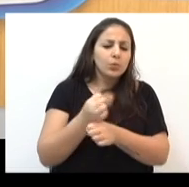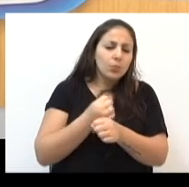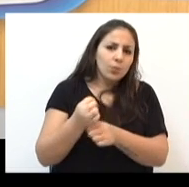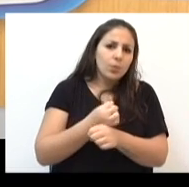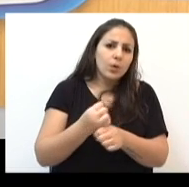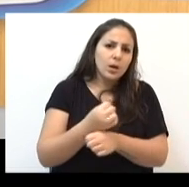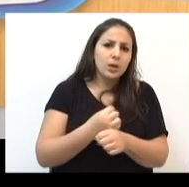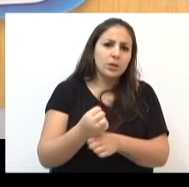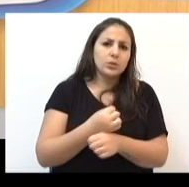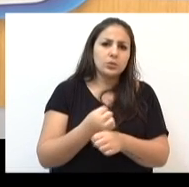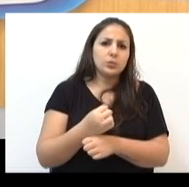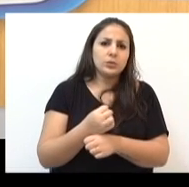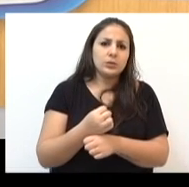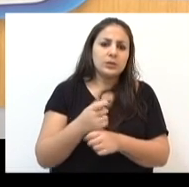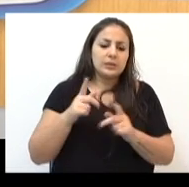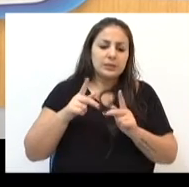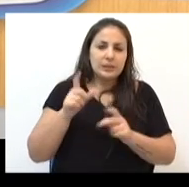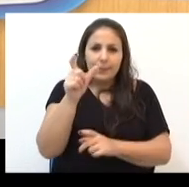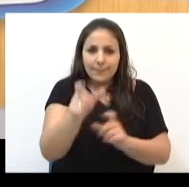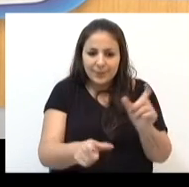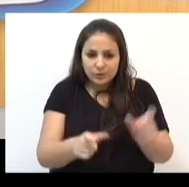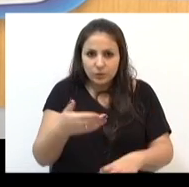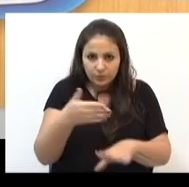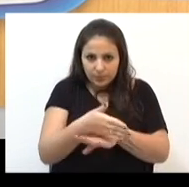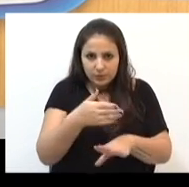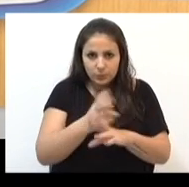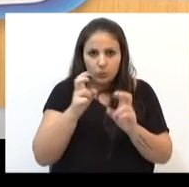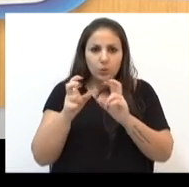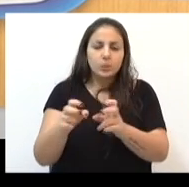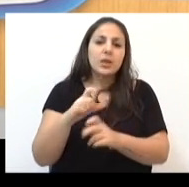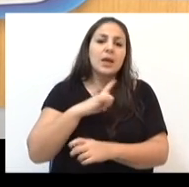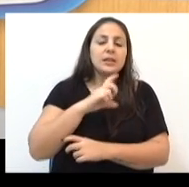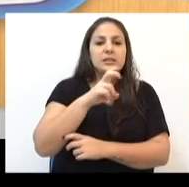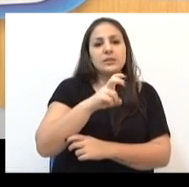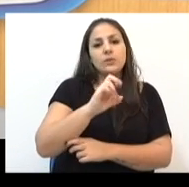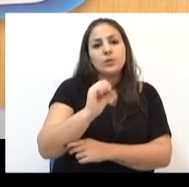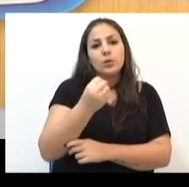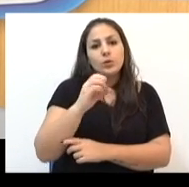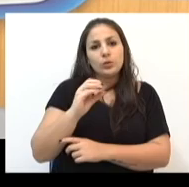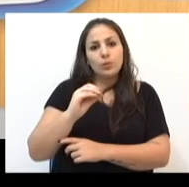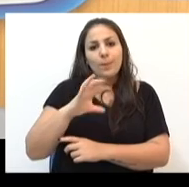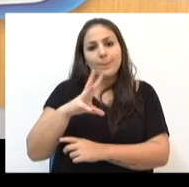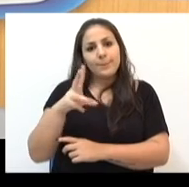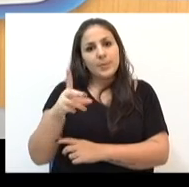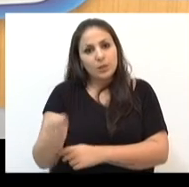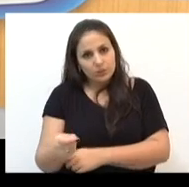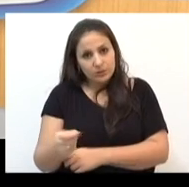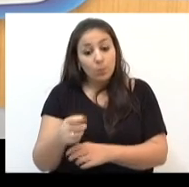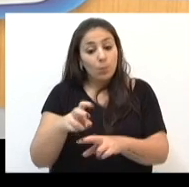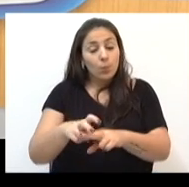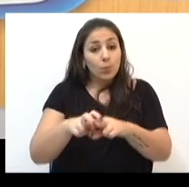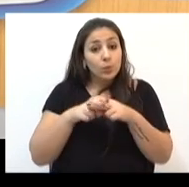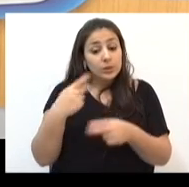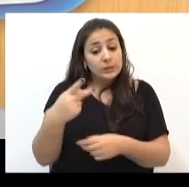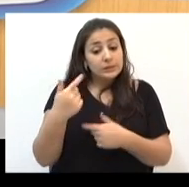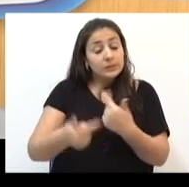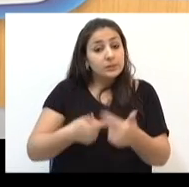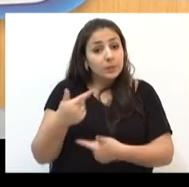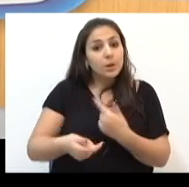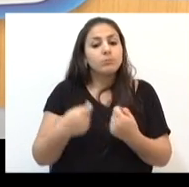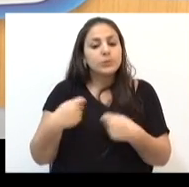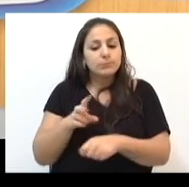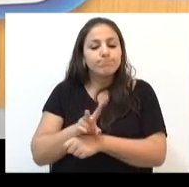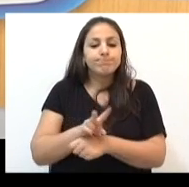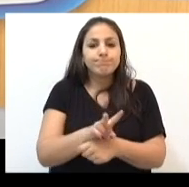de passageiros nos últimos 10 anos é de 58 milhões. Por isso, este serviço precisa